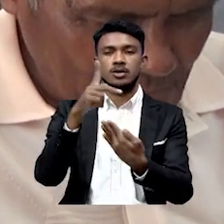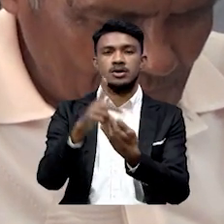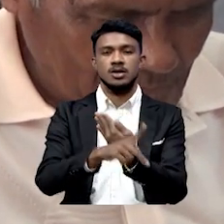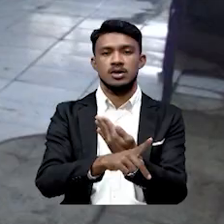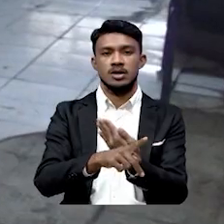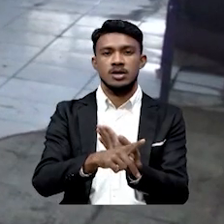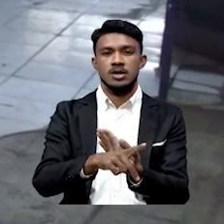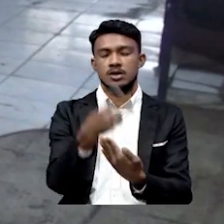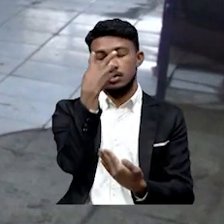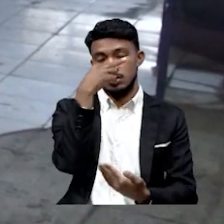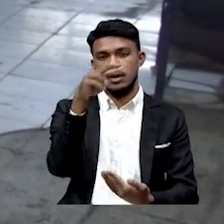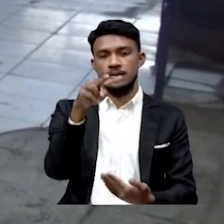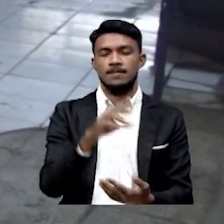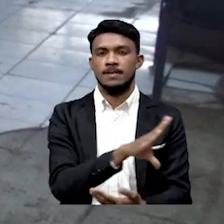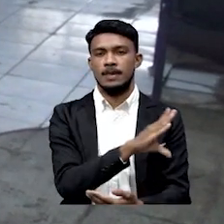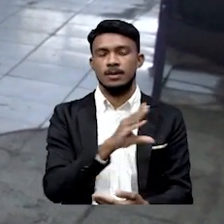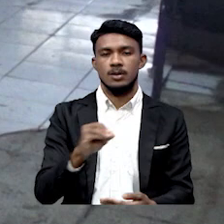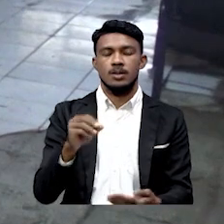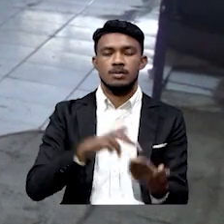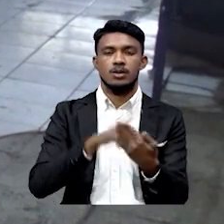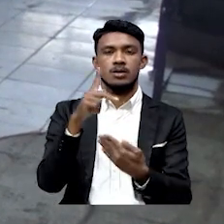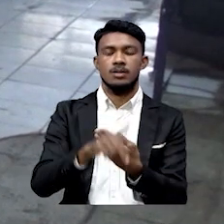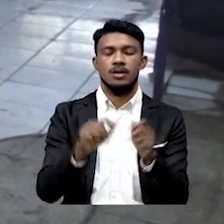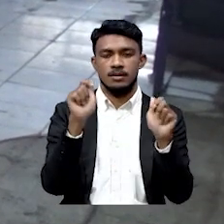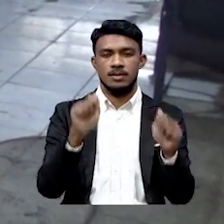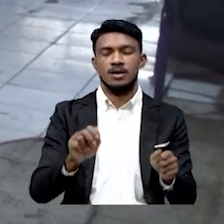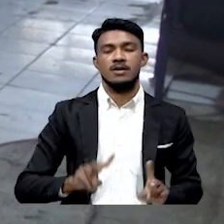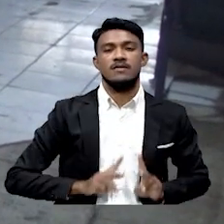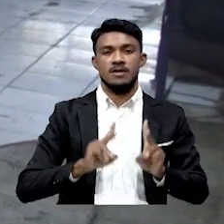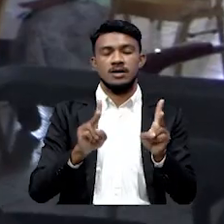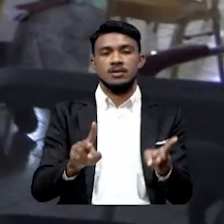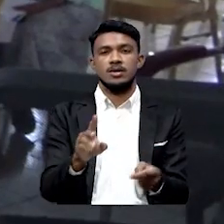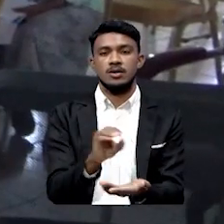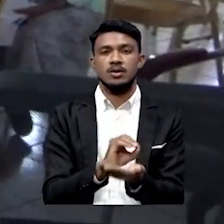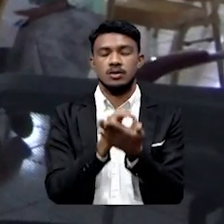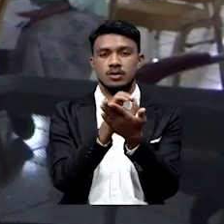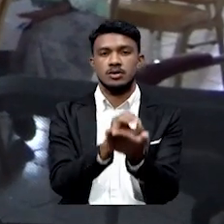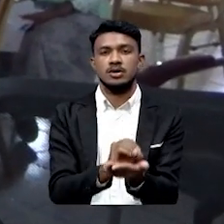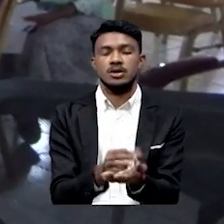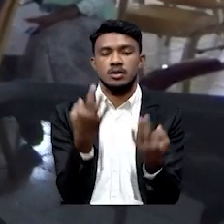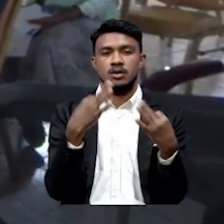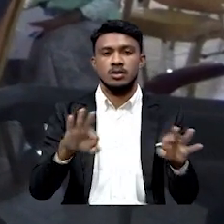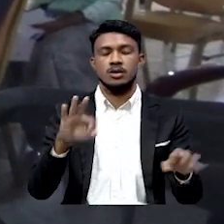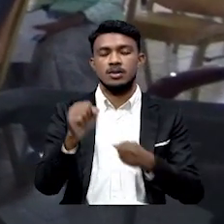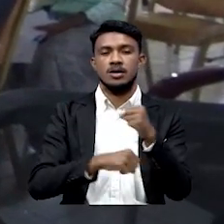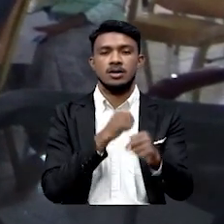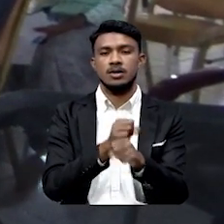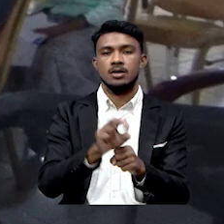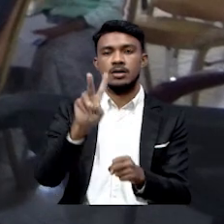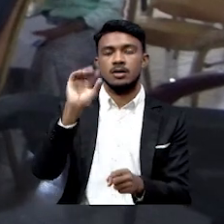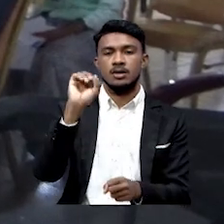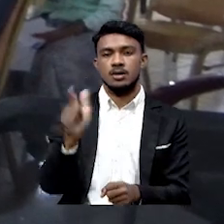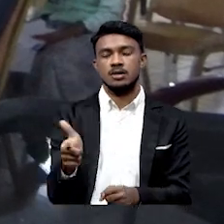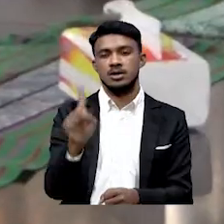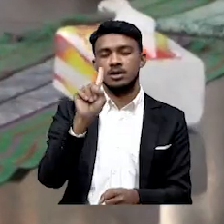verificação nian. Enquanto o programa validação combatente ba Raiwanian, remata ona e atina ringrua Ruanulu Resin Ida,